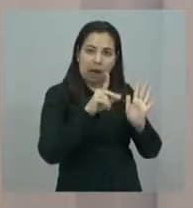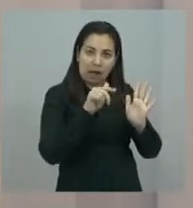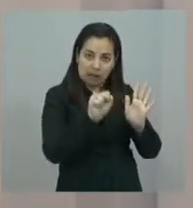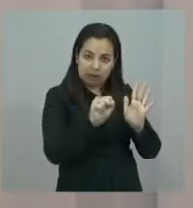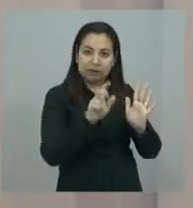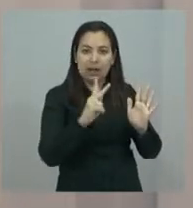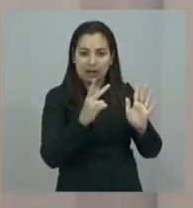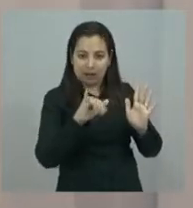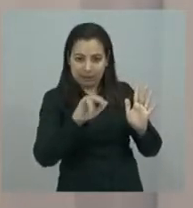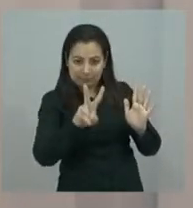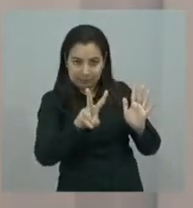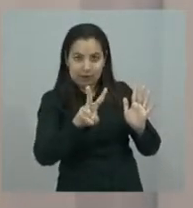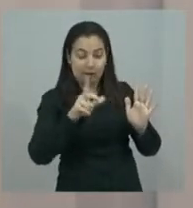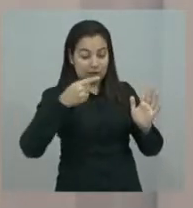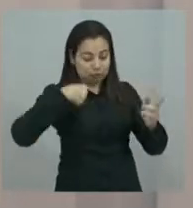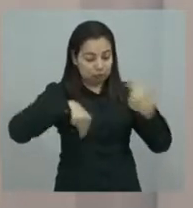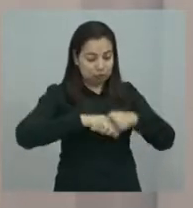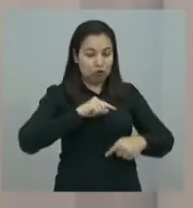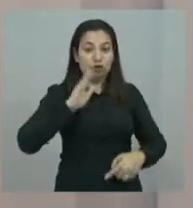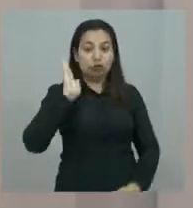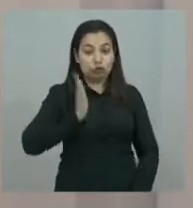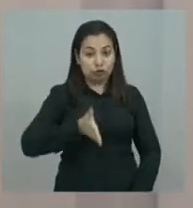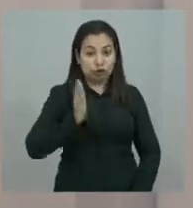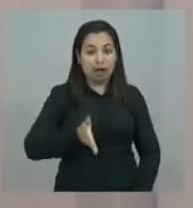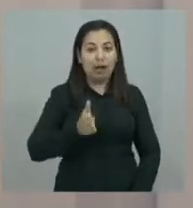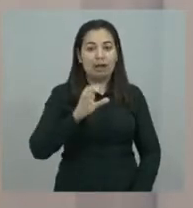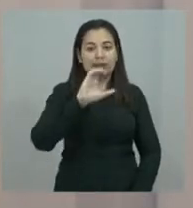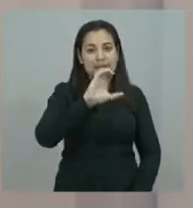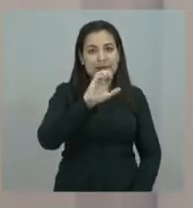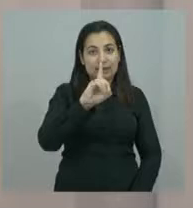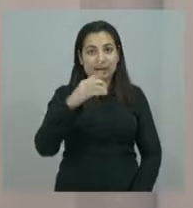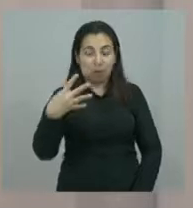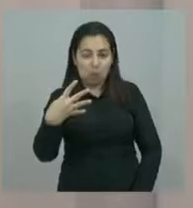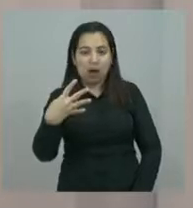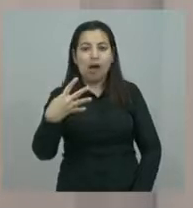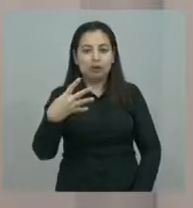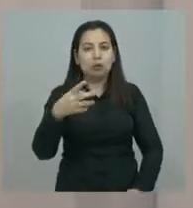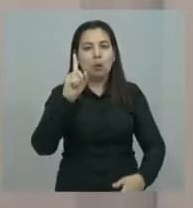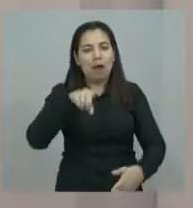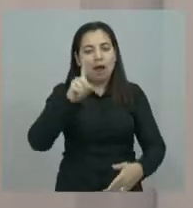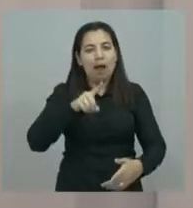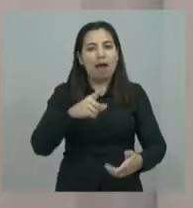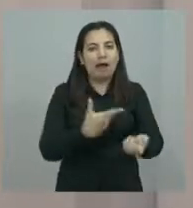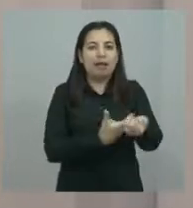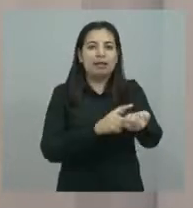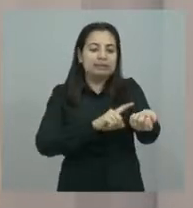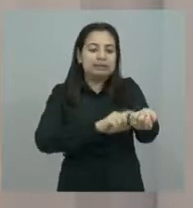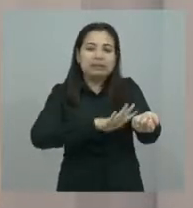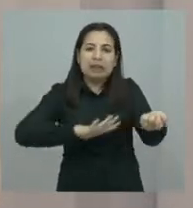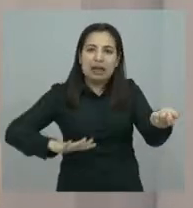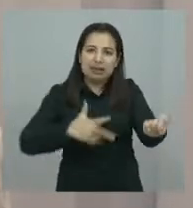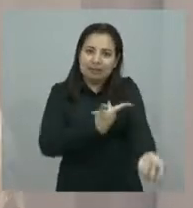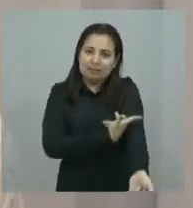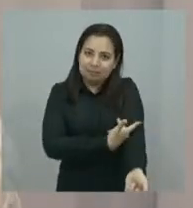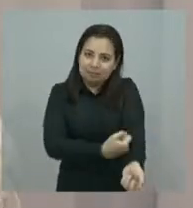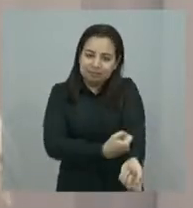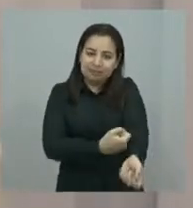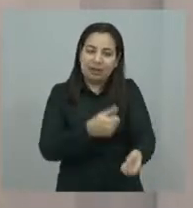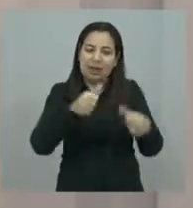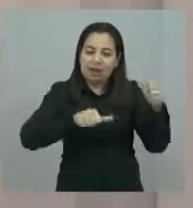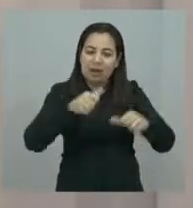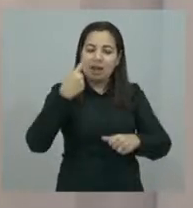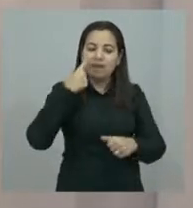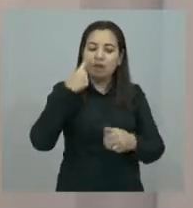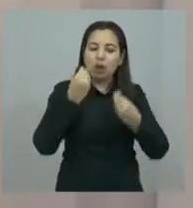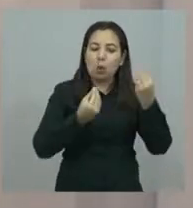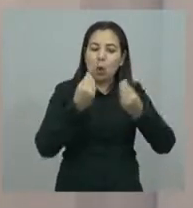do HIV no organismo, né? Chama-se o CD4, é um exame de sangue, que mede em que ponto está o vírus dentro